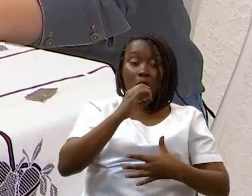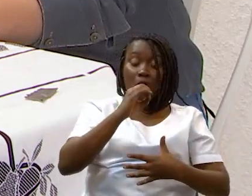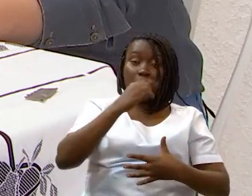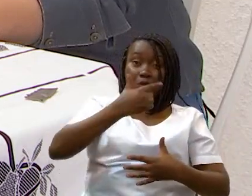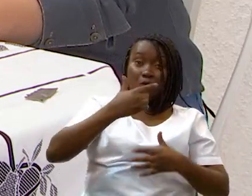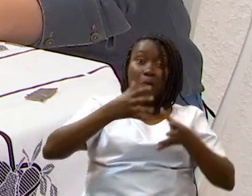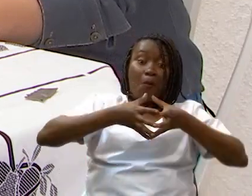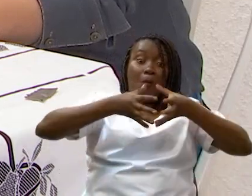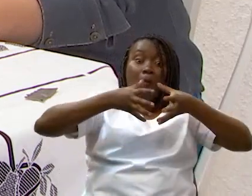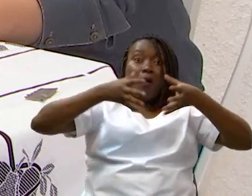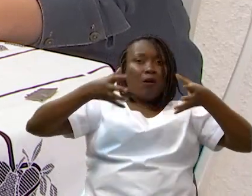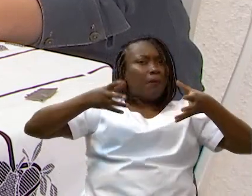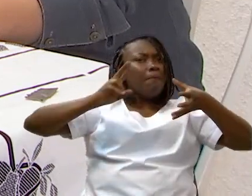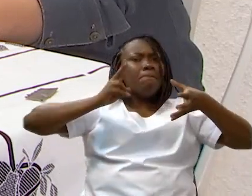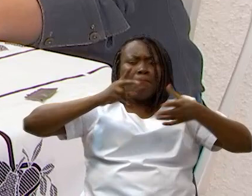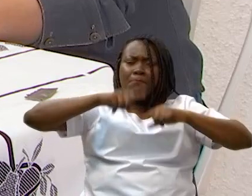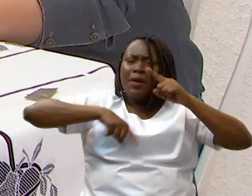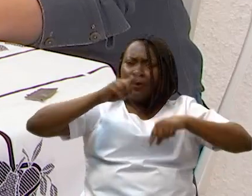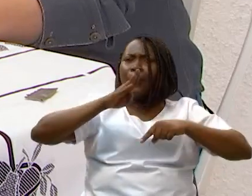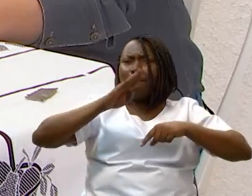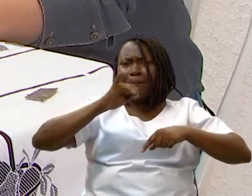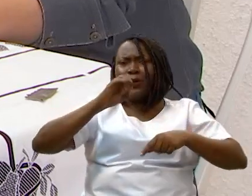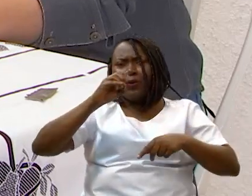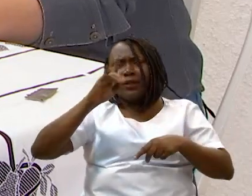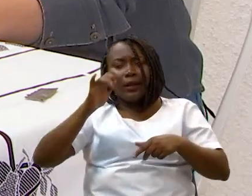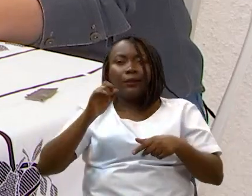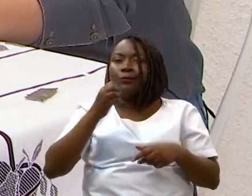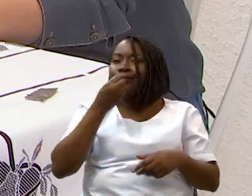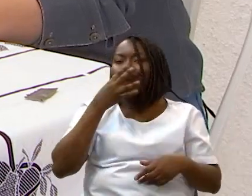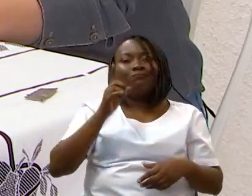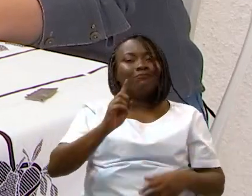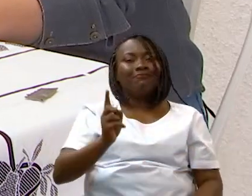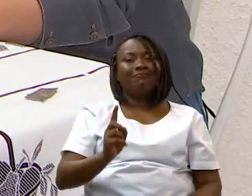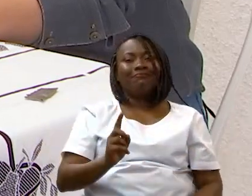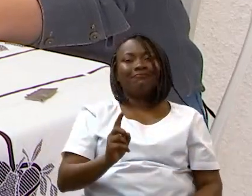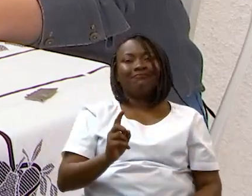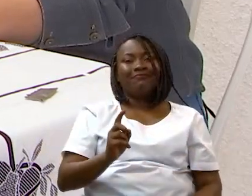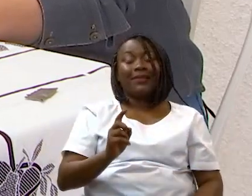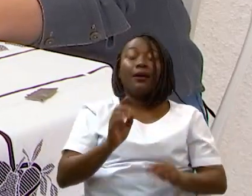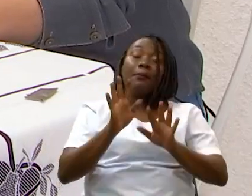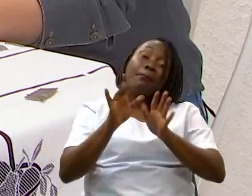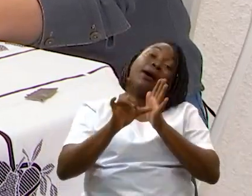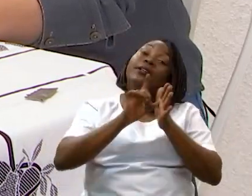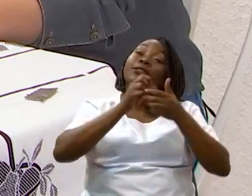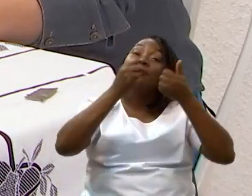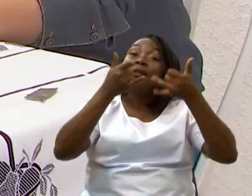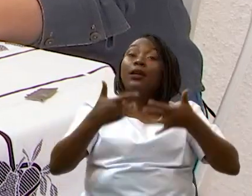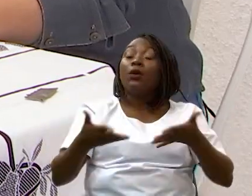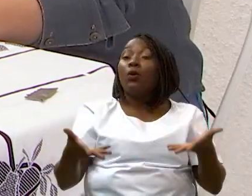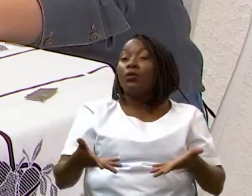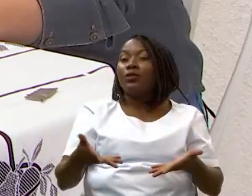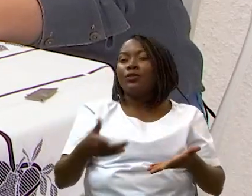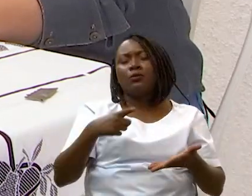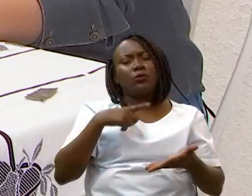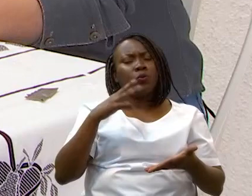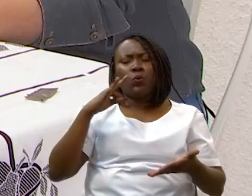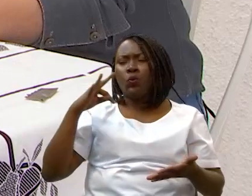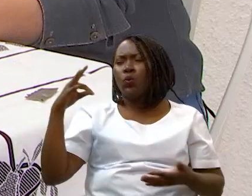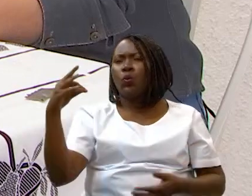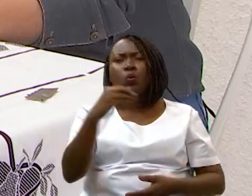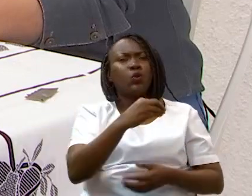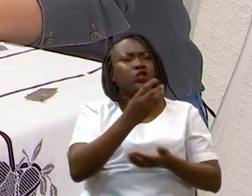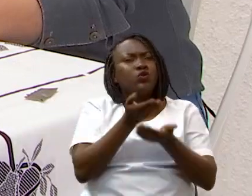muito maior, mesmo com biodegradáveis, não é uma coisa boa. Mas, como eu te falei, existe hoje já todo